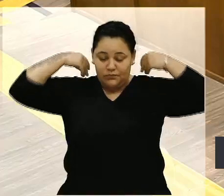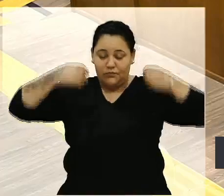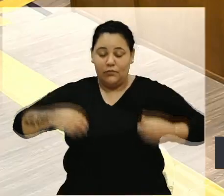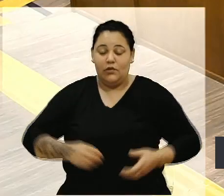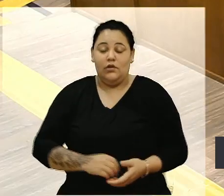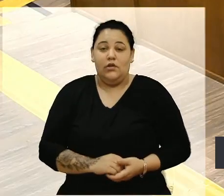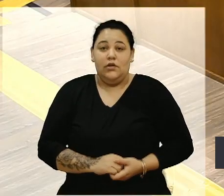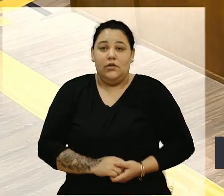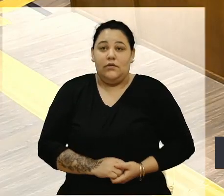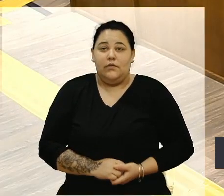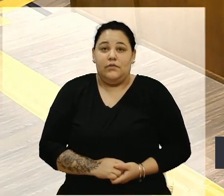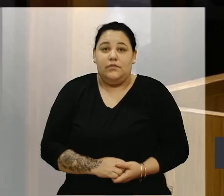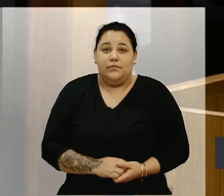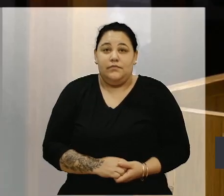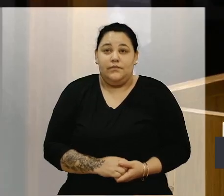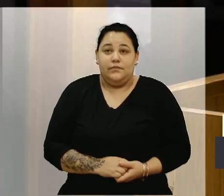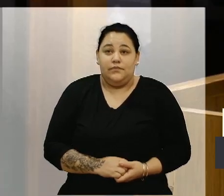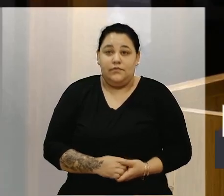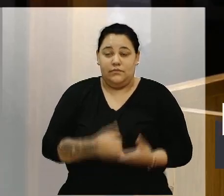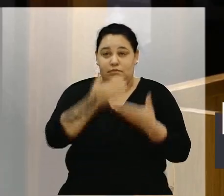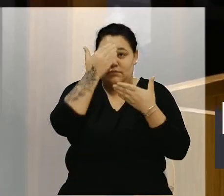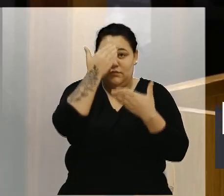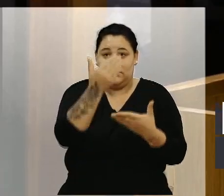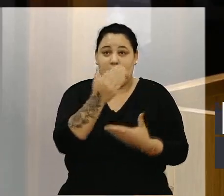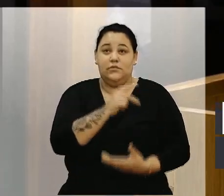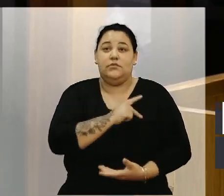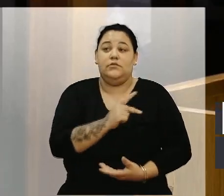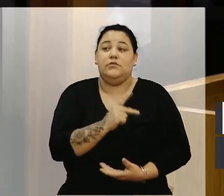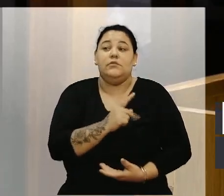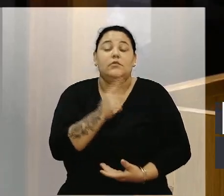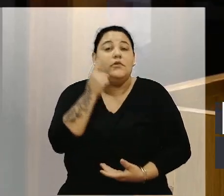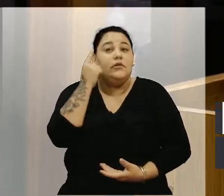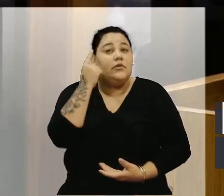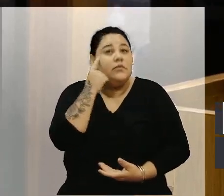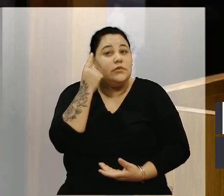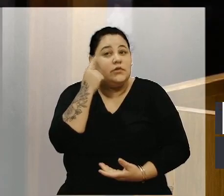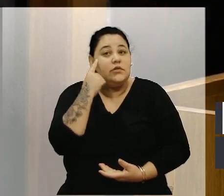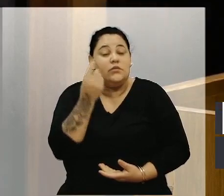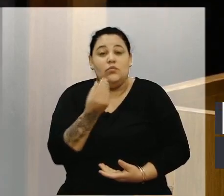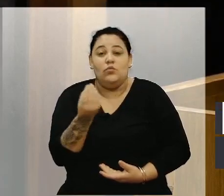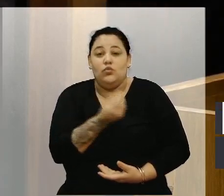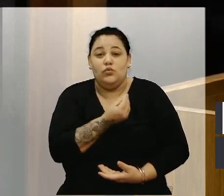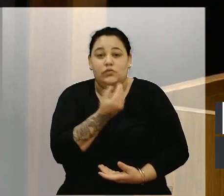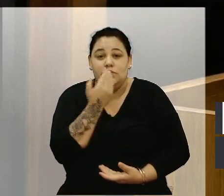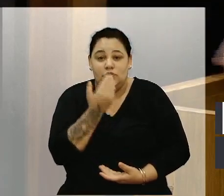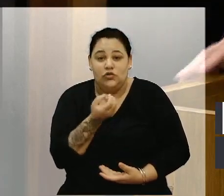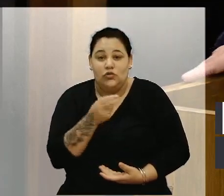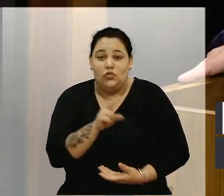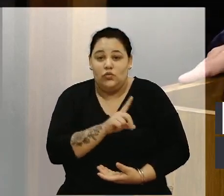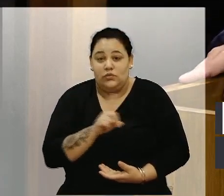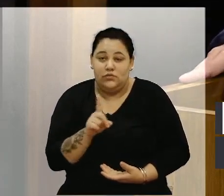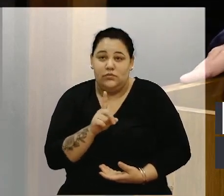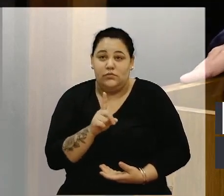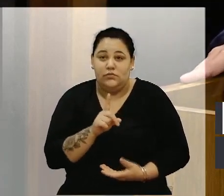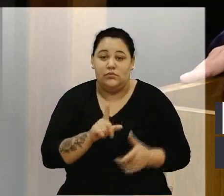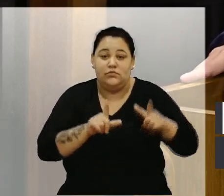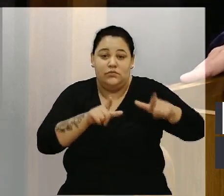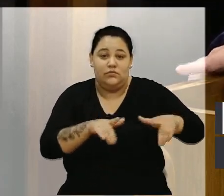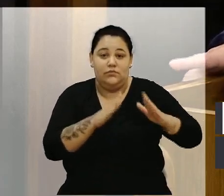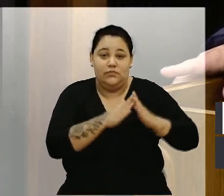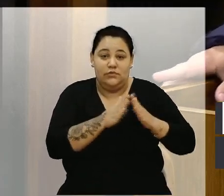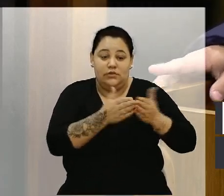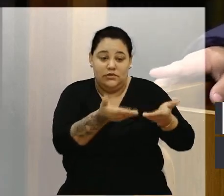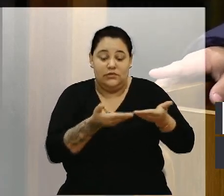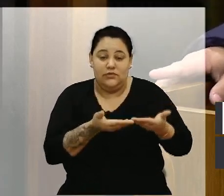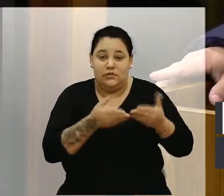O presidente, eu pensei muito em solicitar ou não para a direção da casa trazer esse projeto de lei para a